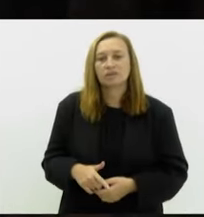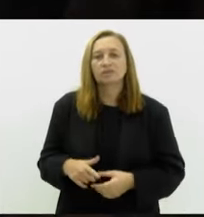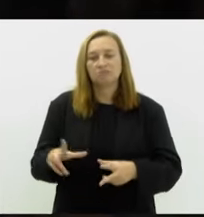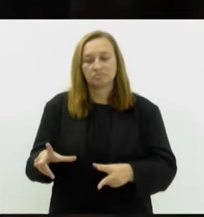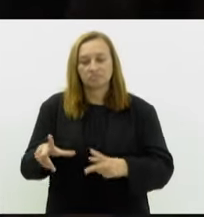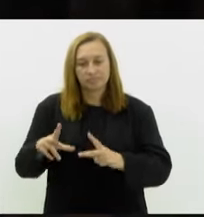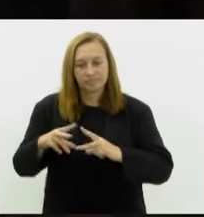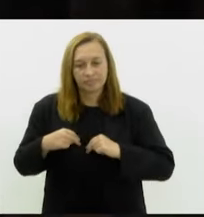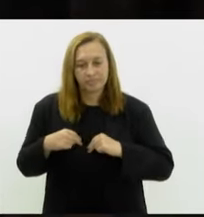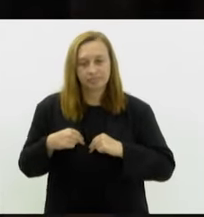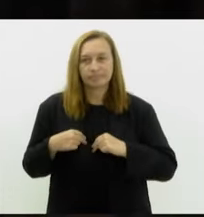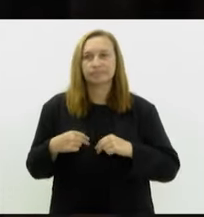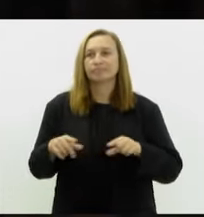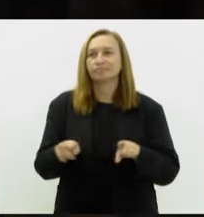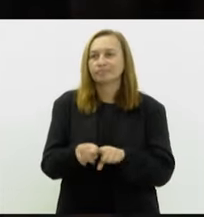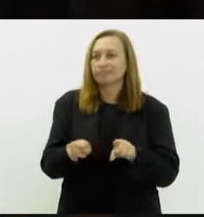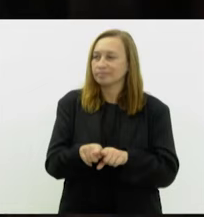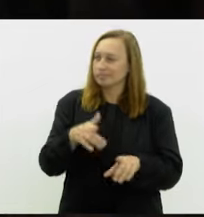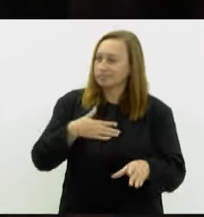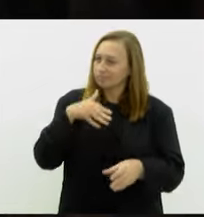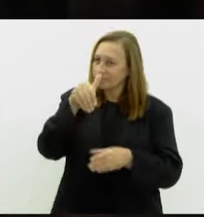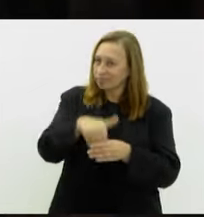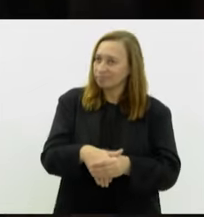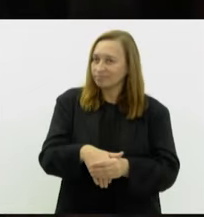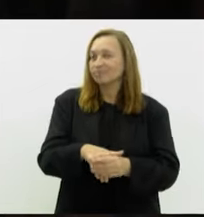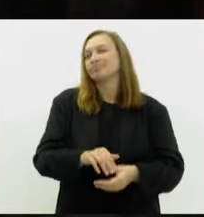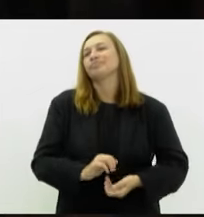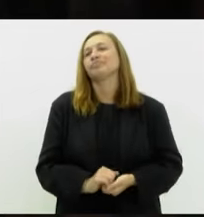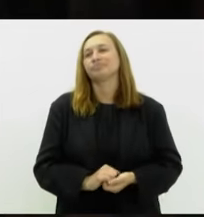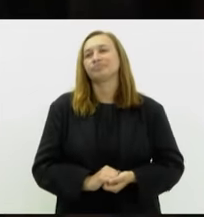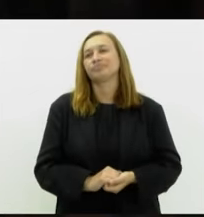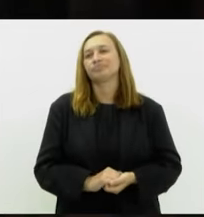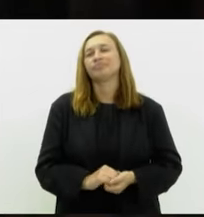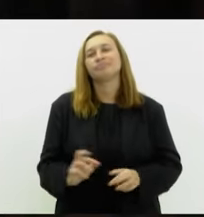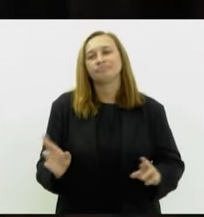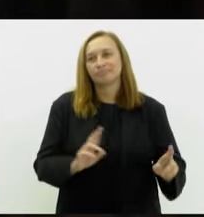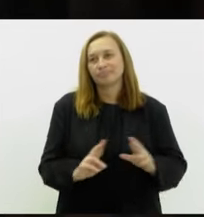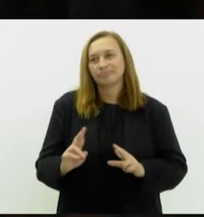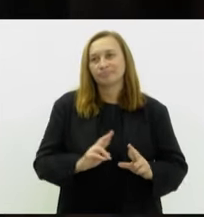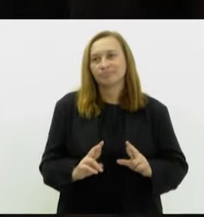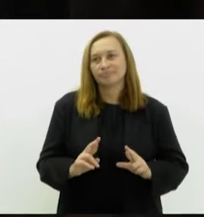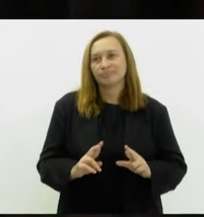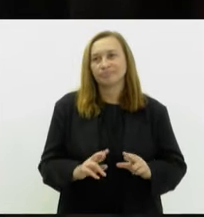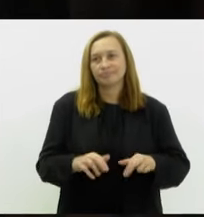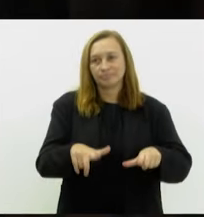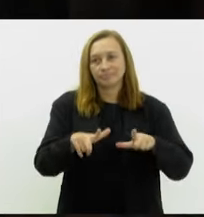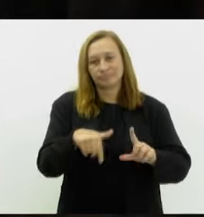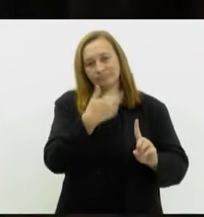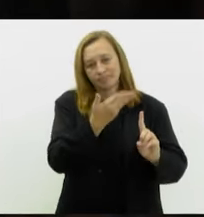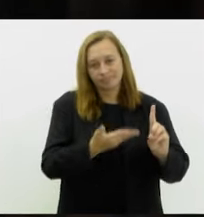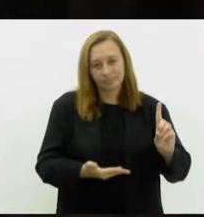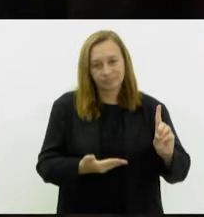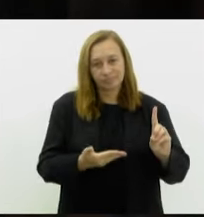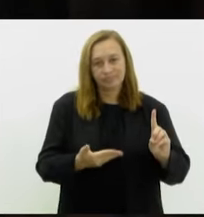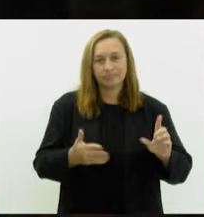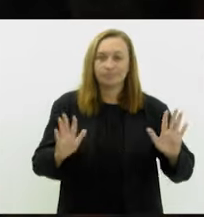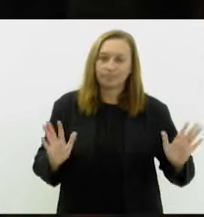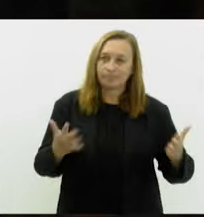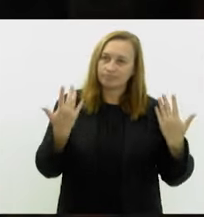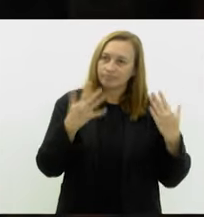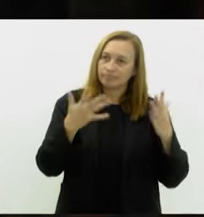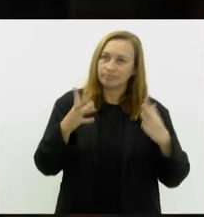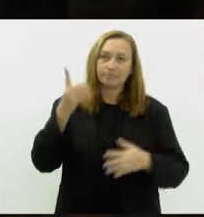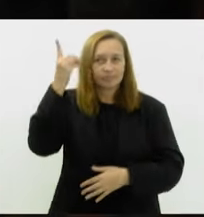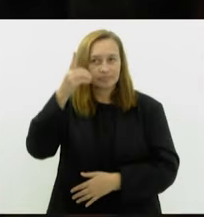merecida, tem também o meu voto com relação a essa comenda, parabéns pela iniciativa da deputada